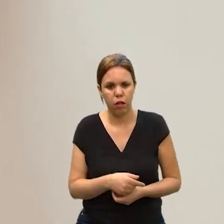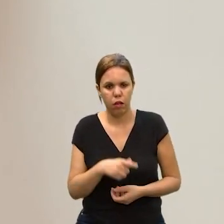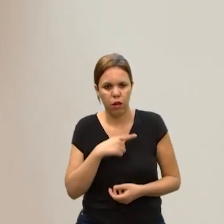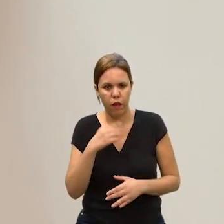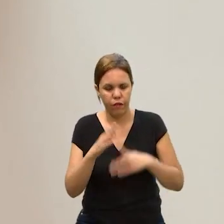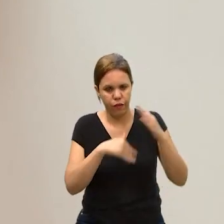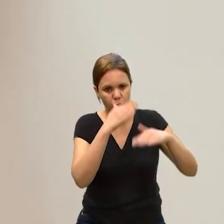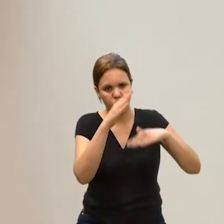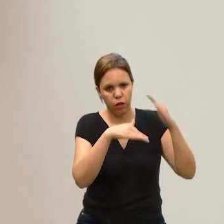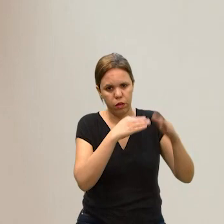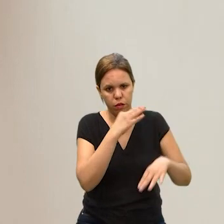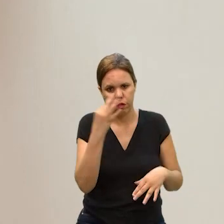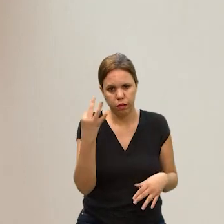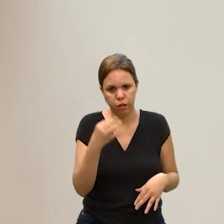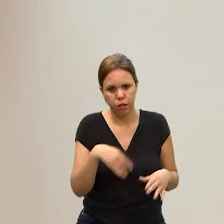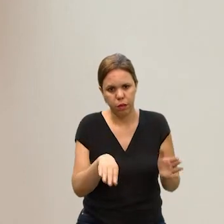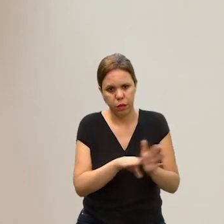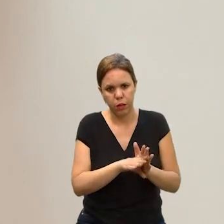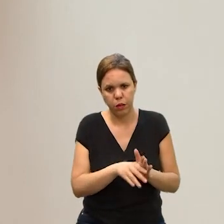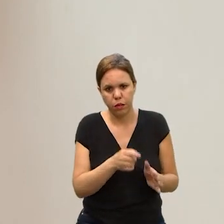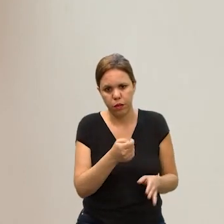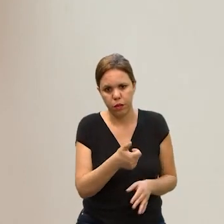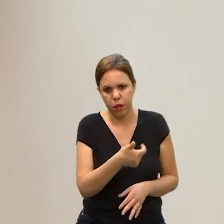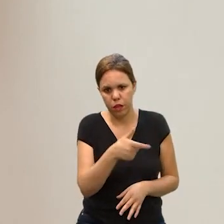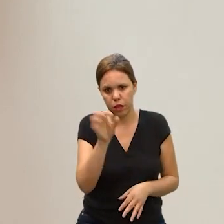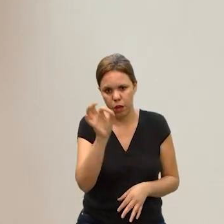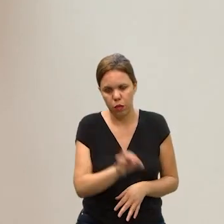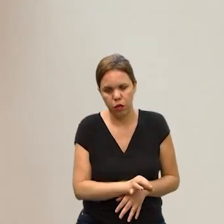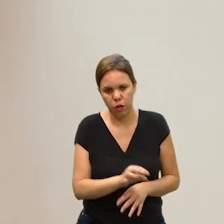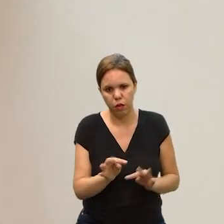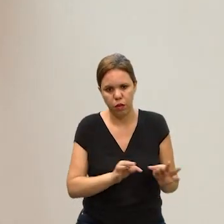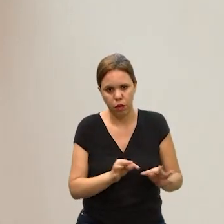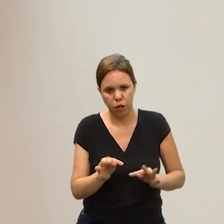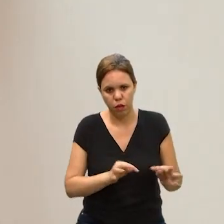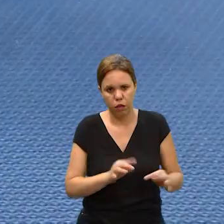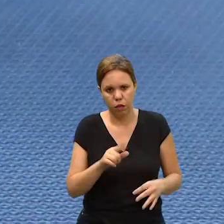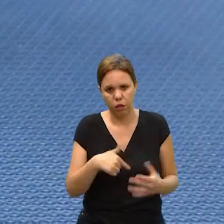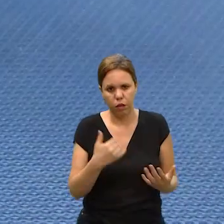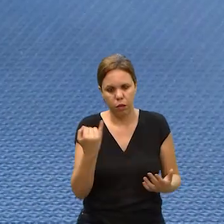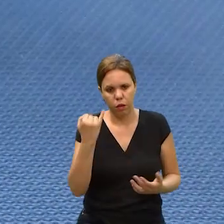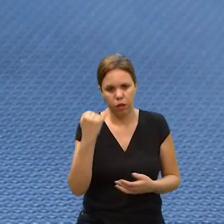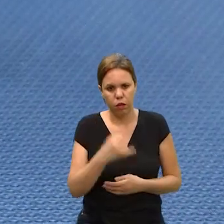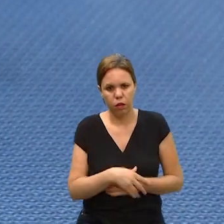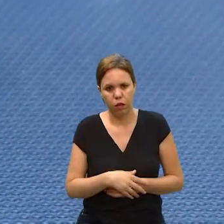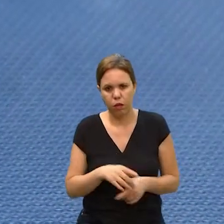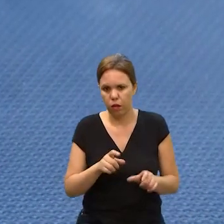100% dos tratamentos. Isso é que importa. Com independência. Com independência.